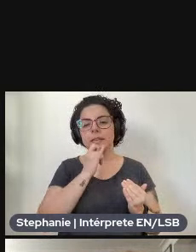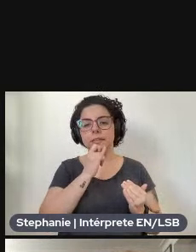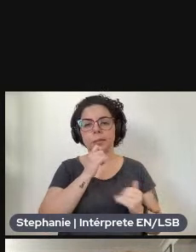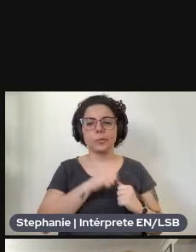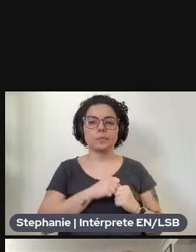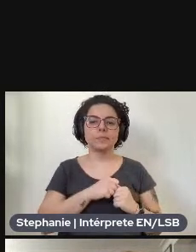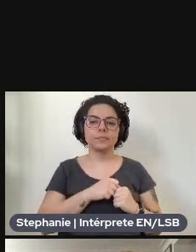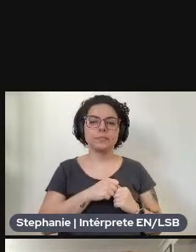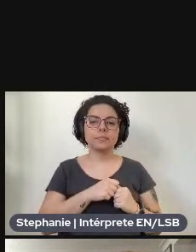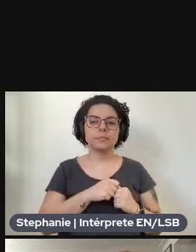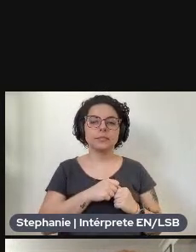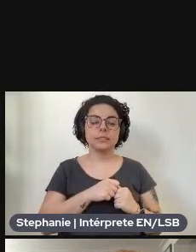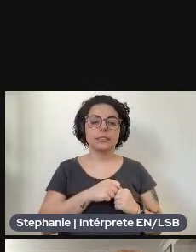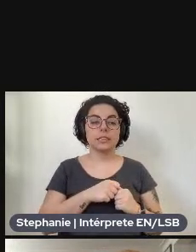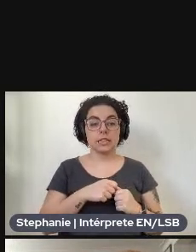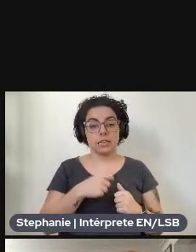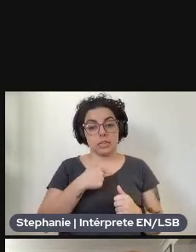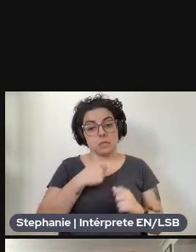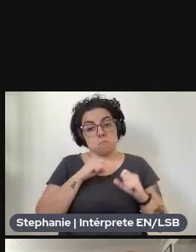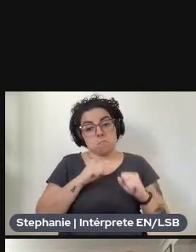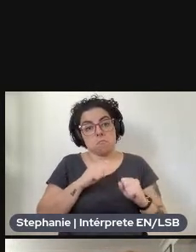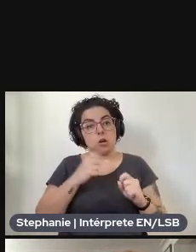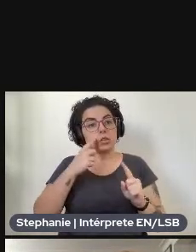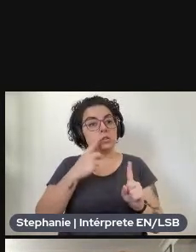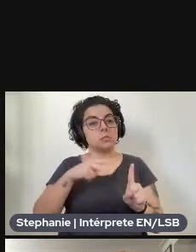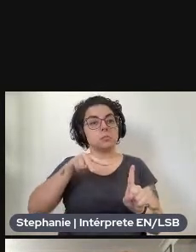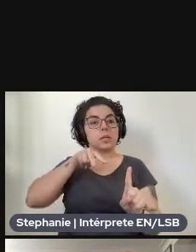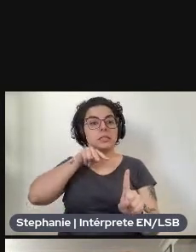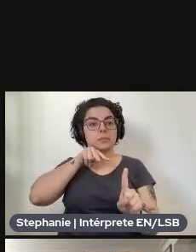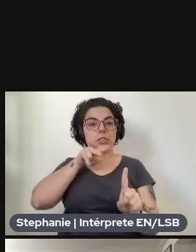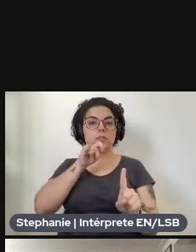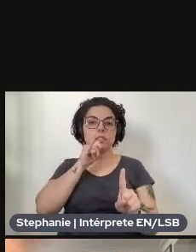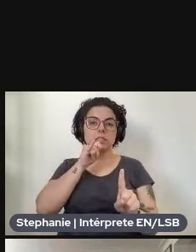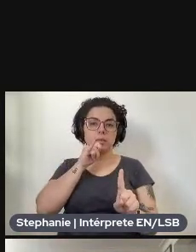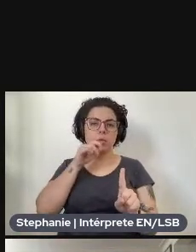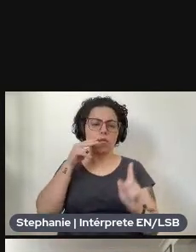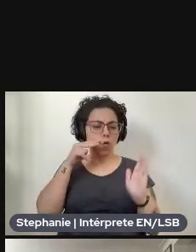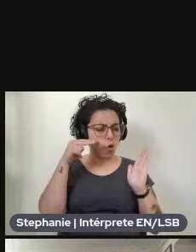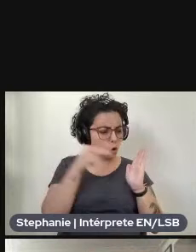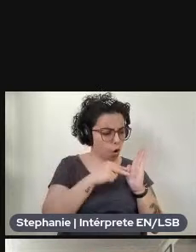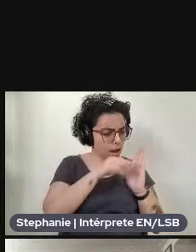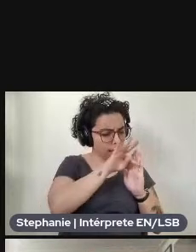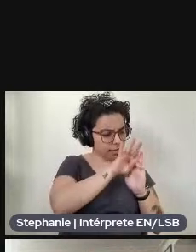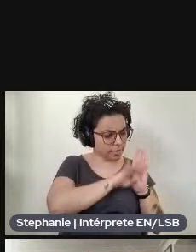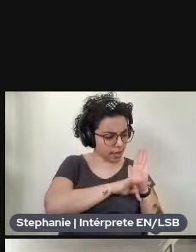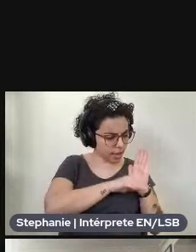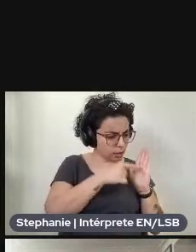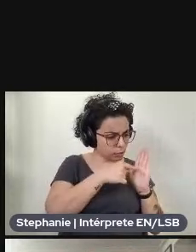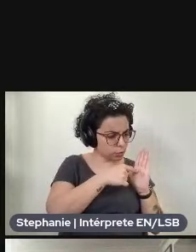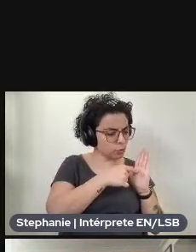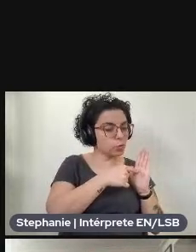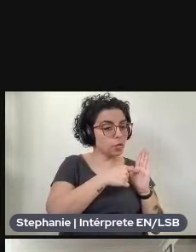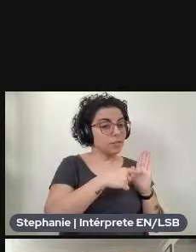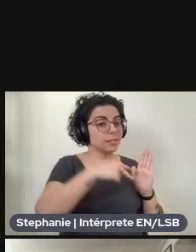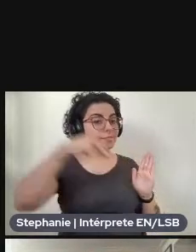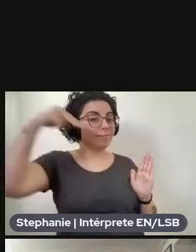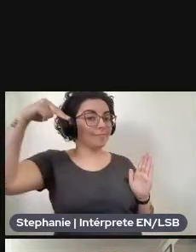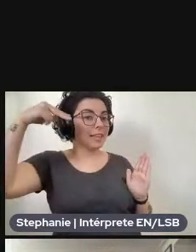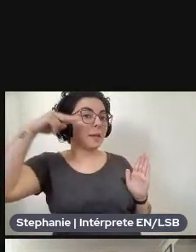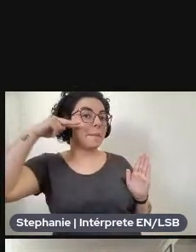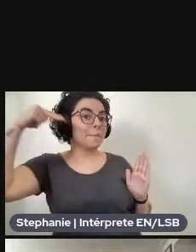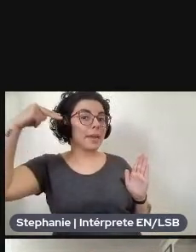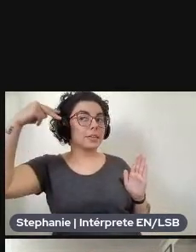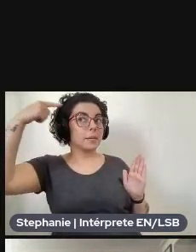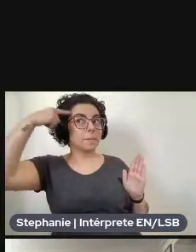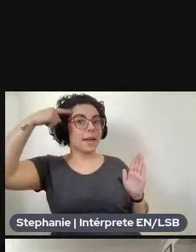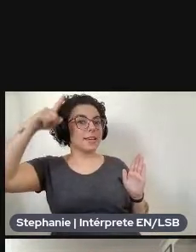o analista olha para os textos a partir do sistema linguístico e para a sua concretização